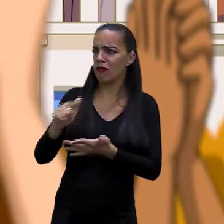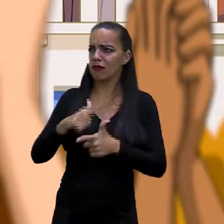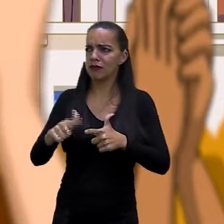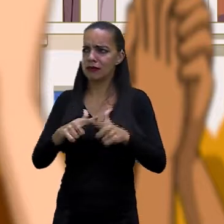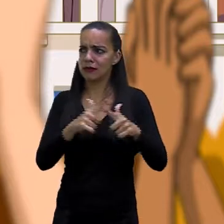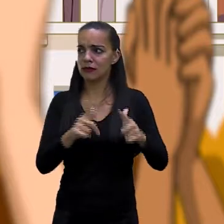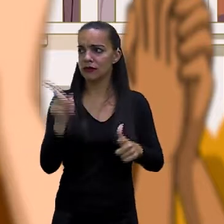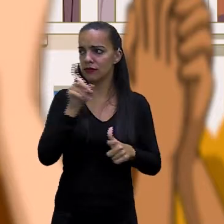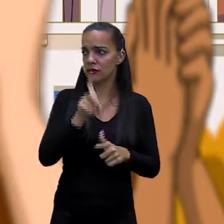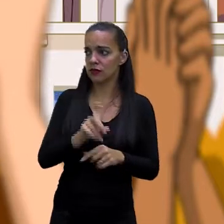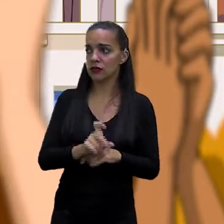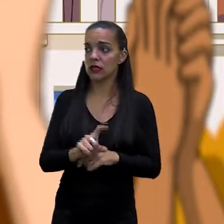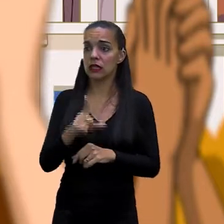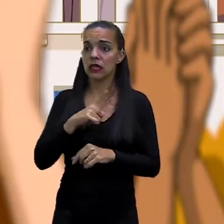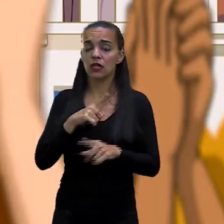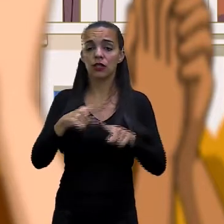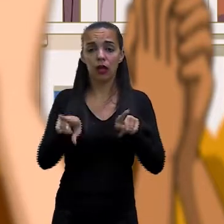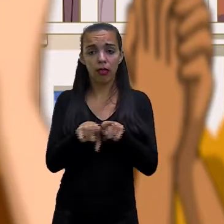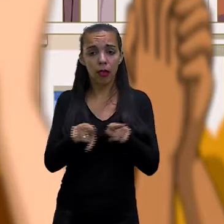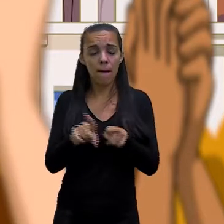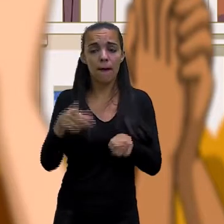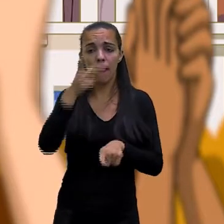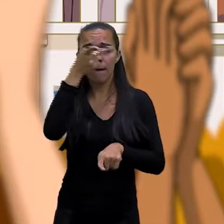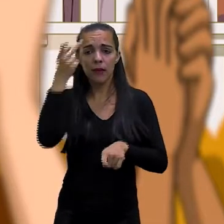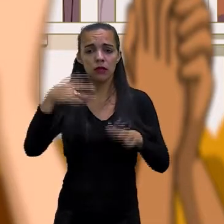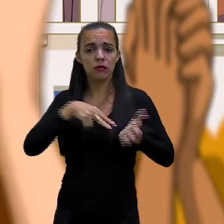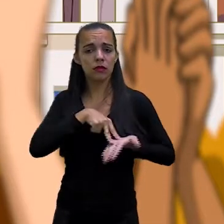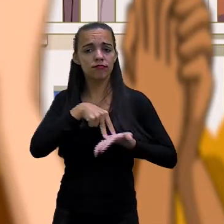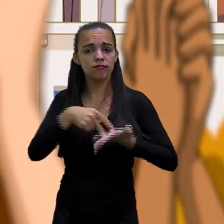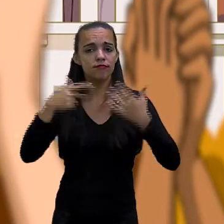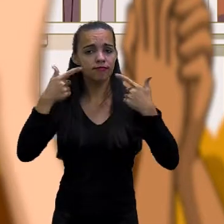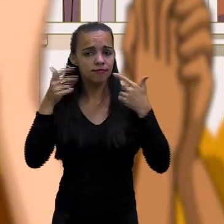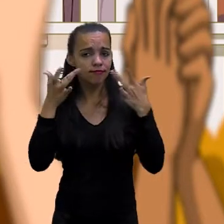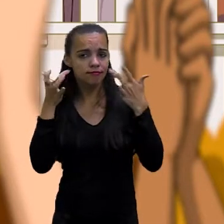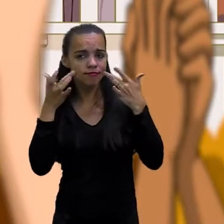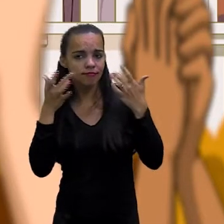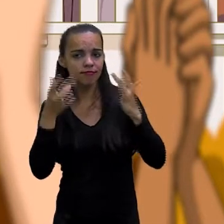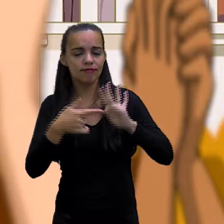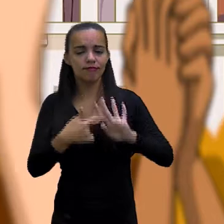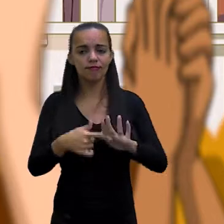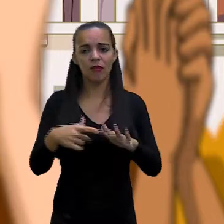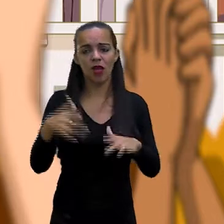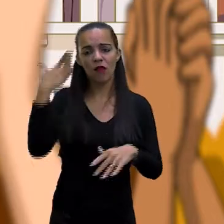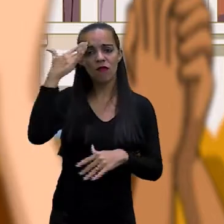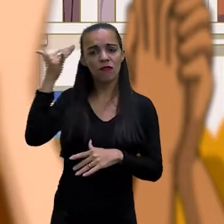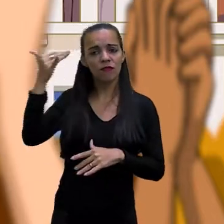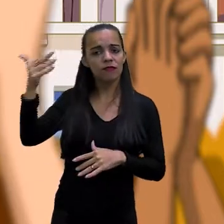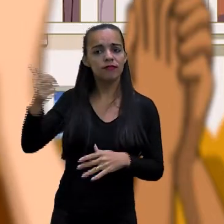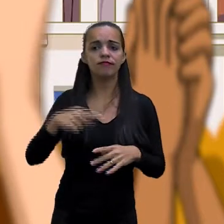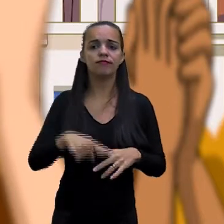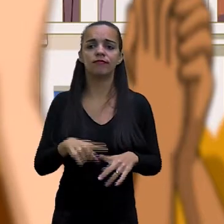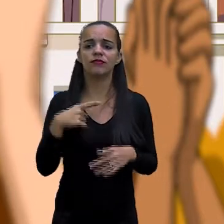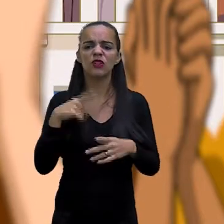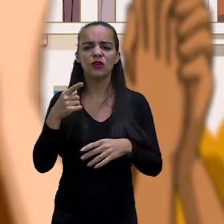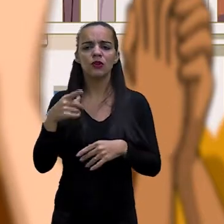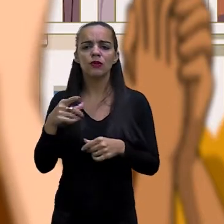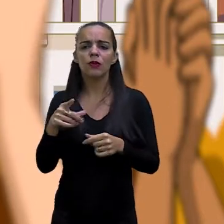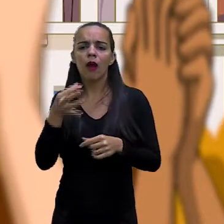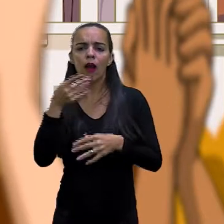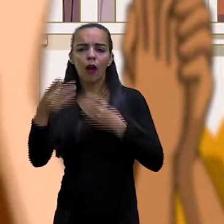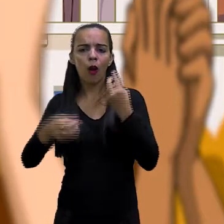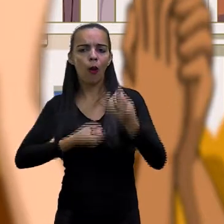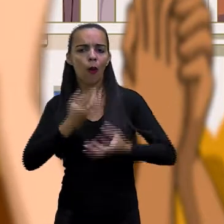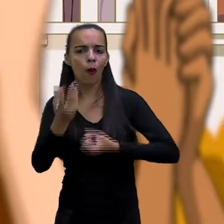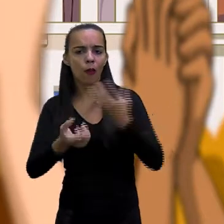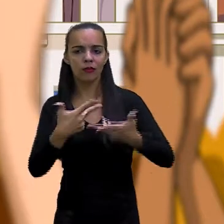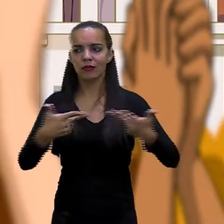pela vinda de artistas franceses que compuseram a missão artística francesa. O transplante